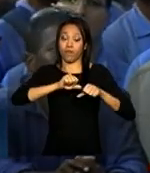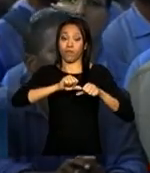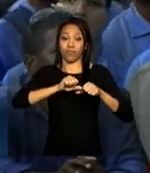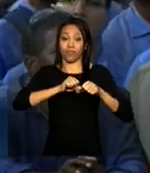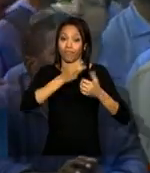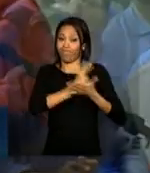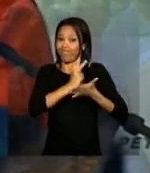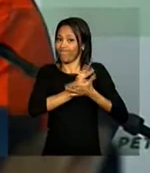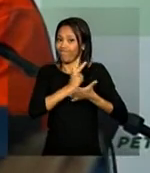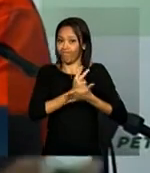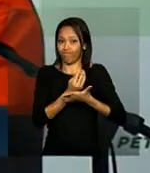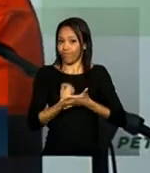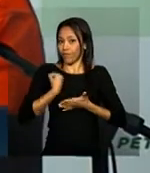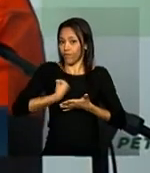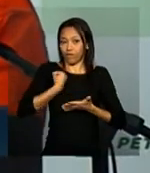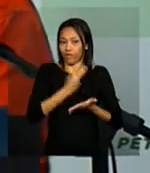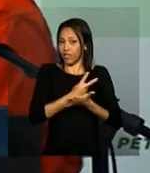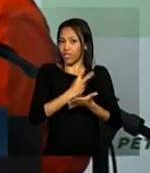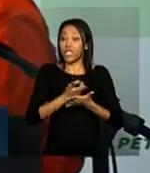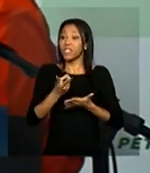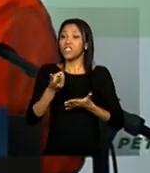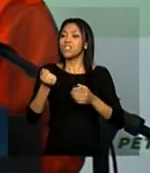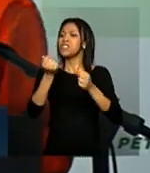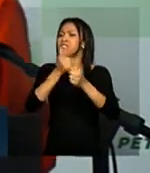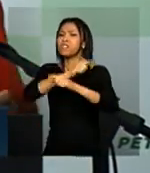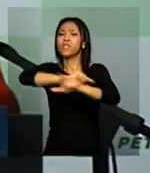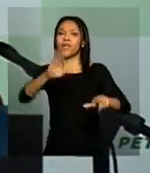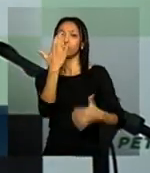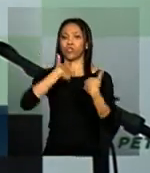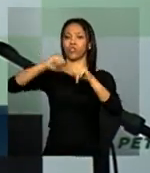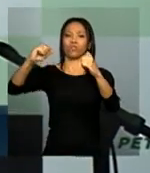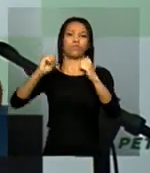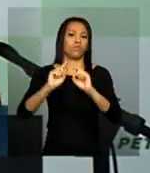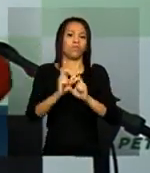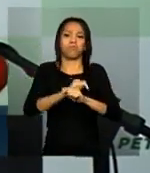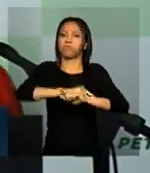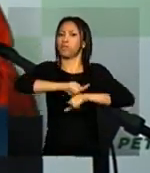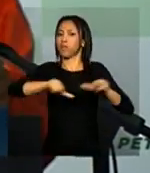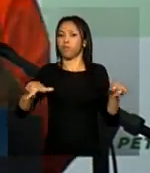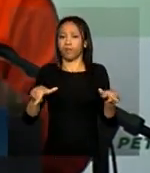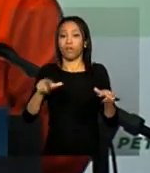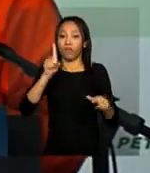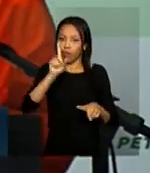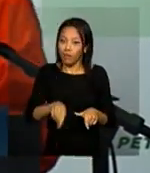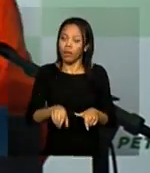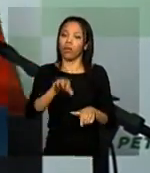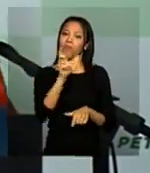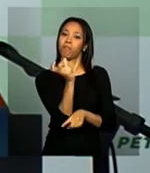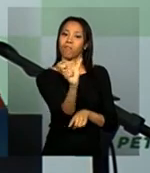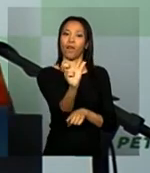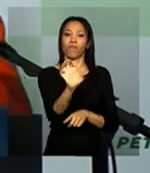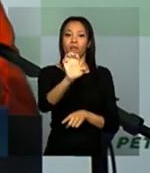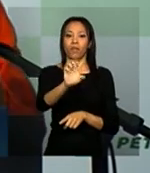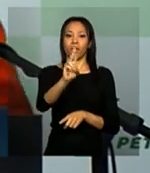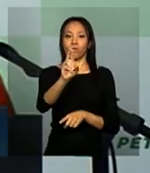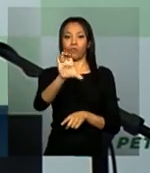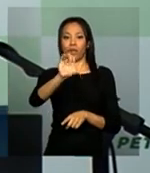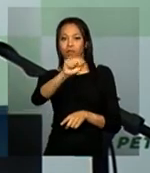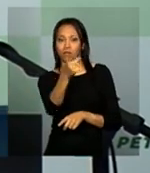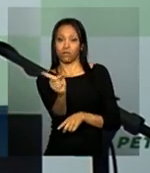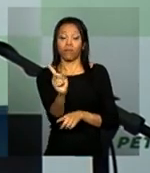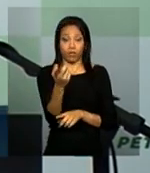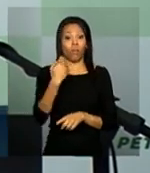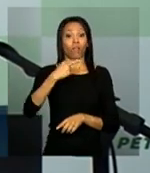E aí eu falo sempre o seguinte, porque eu gosto de falar isso, que é o seguinte, ó, nós vamos